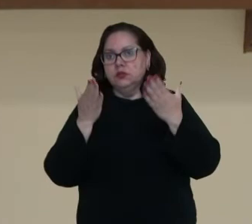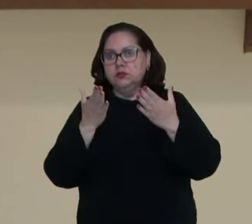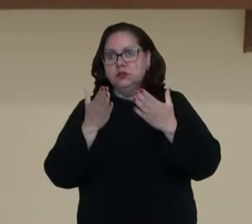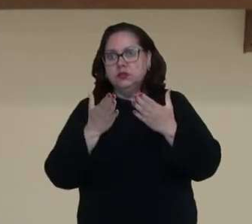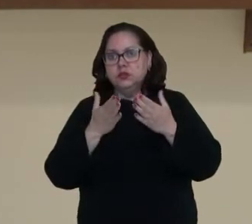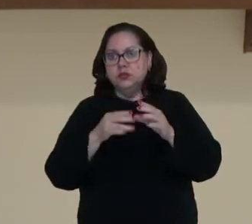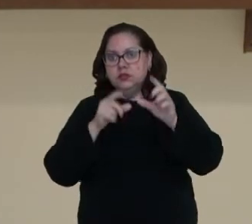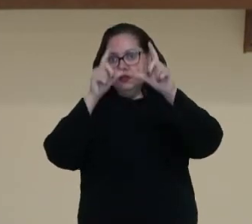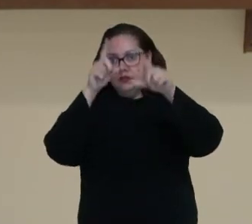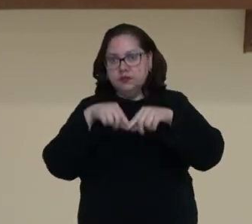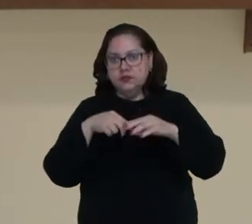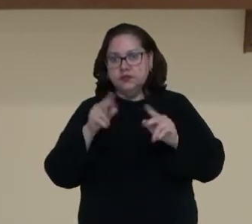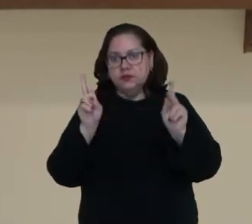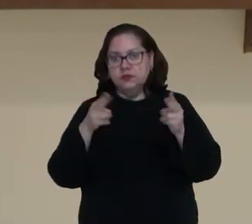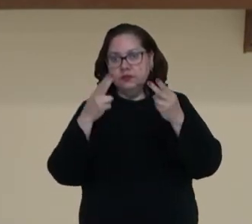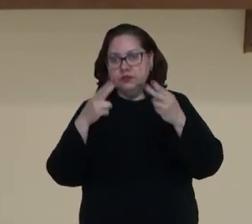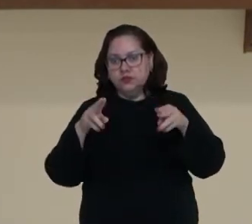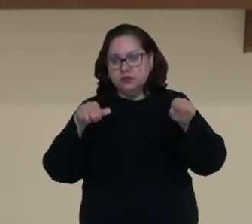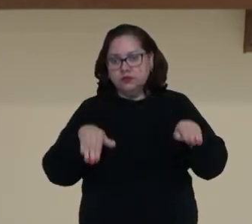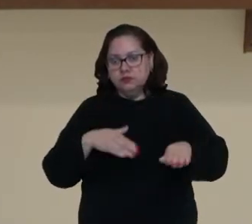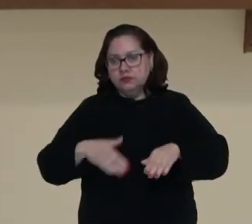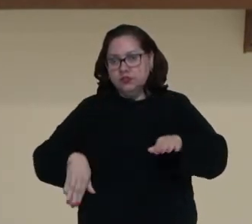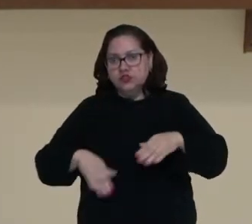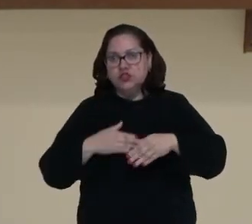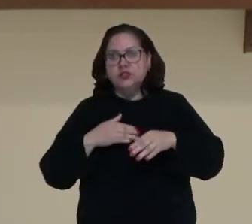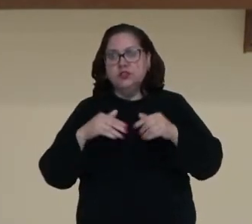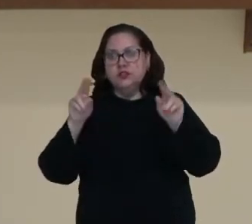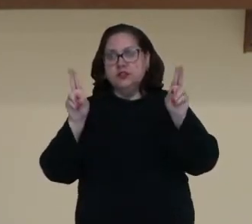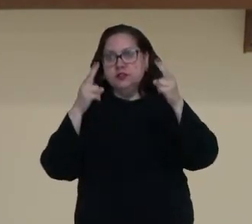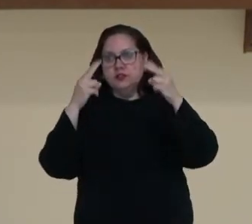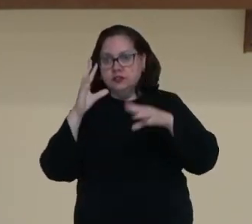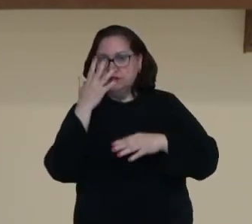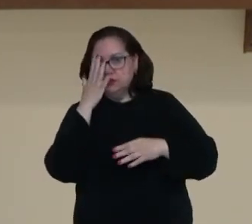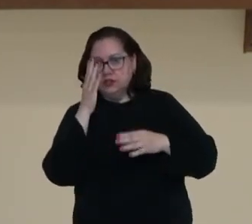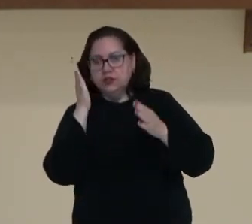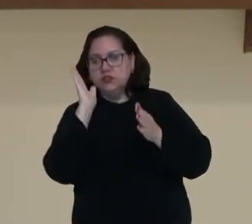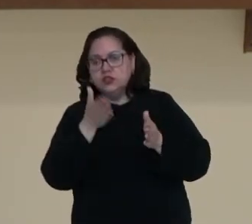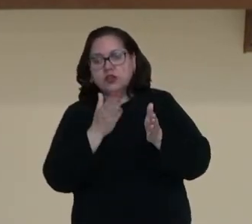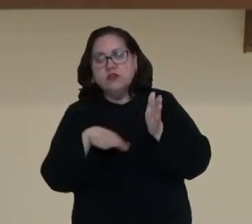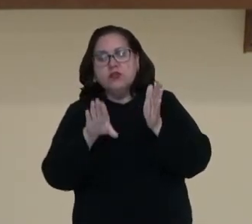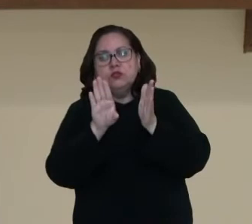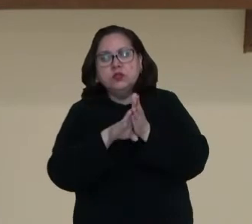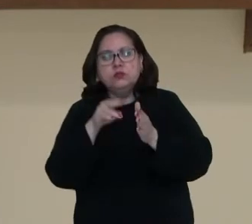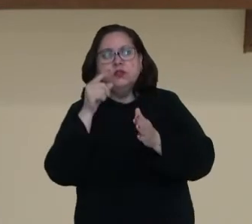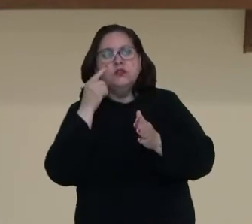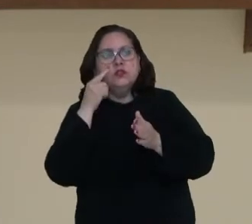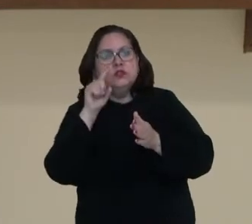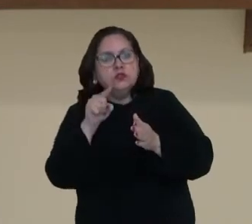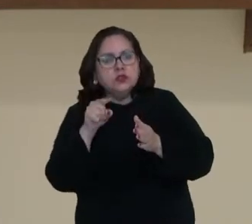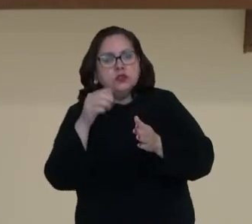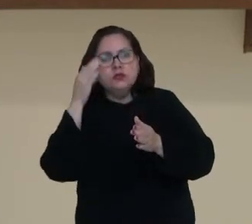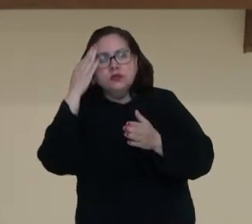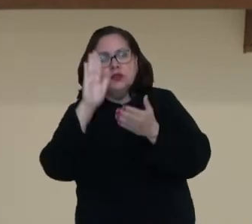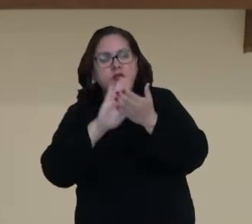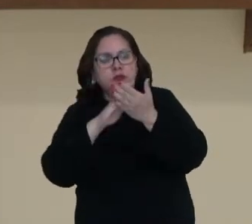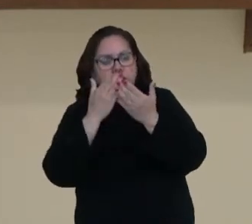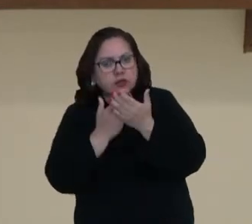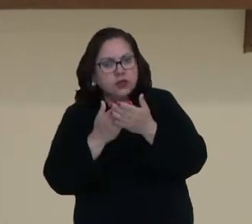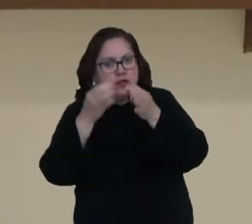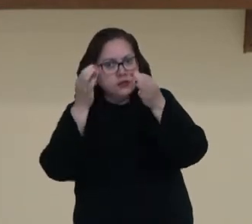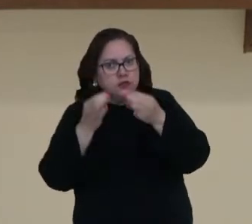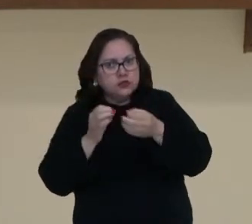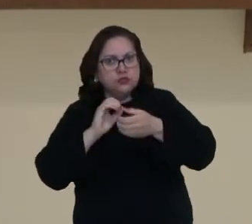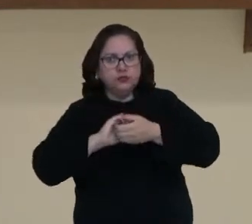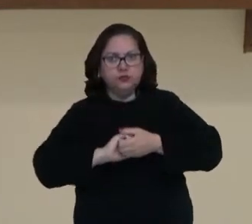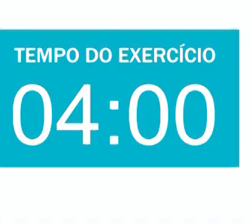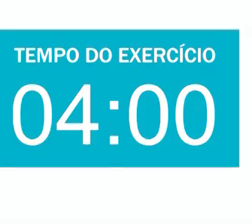nessa marchinha de carnaval, né? E a gente já volta para ver se vocês conseguiram interpretar ela